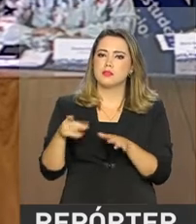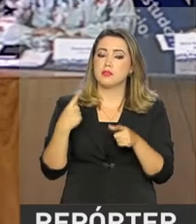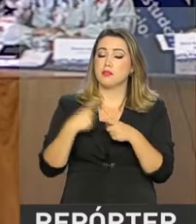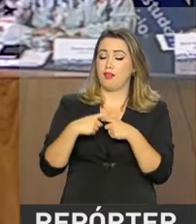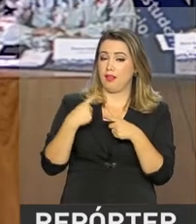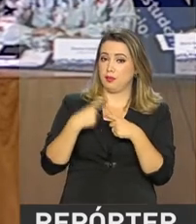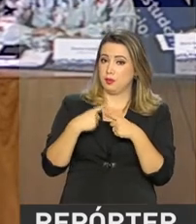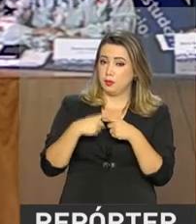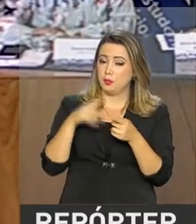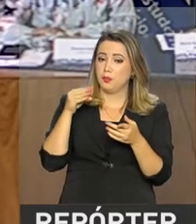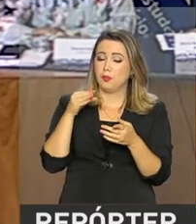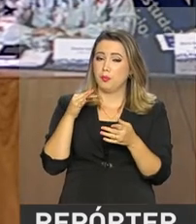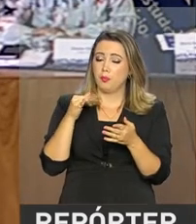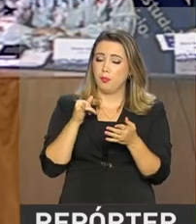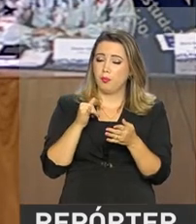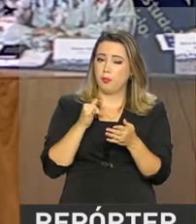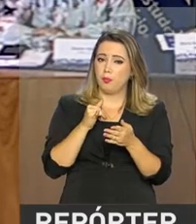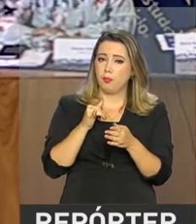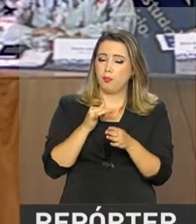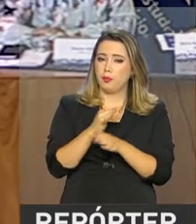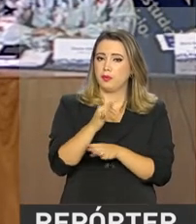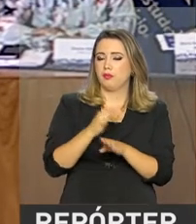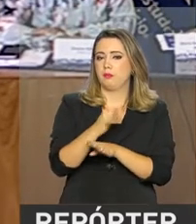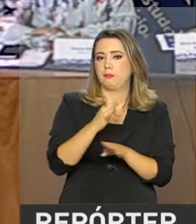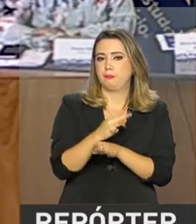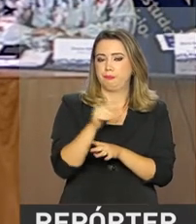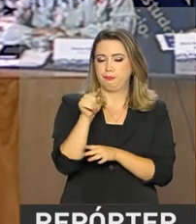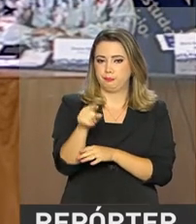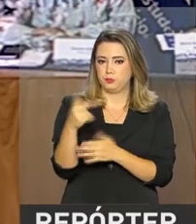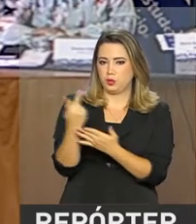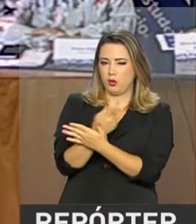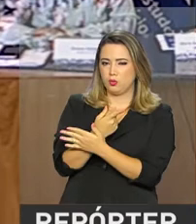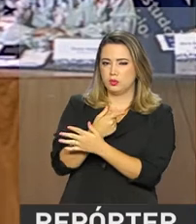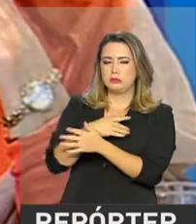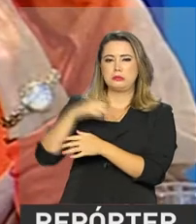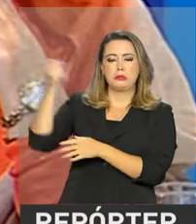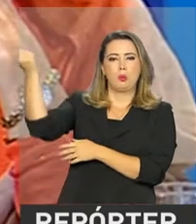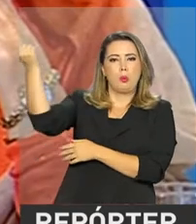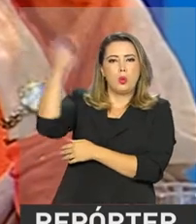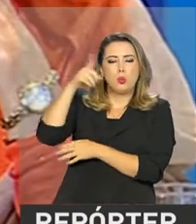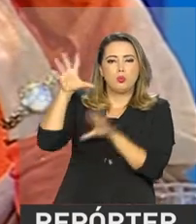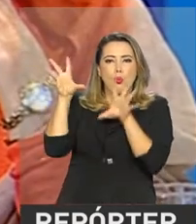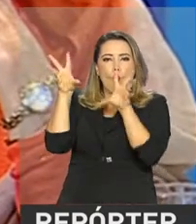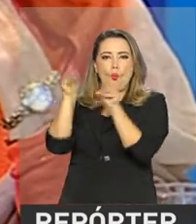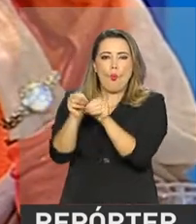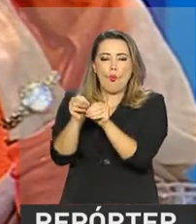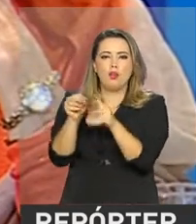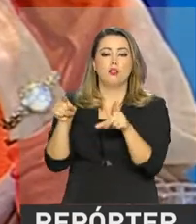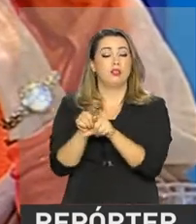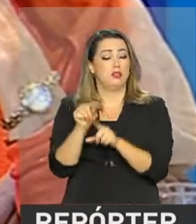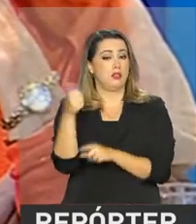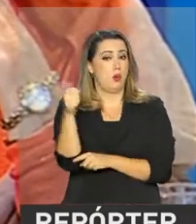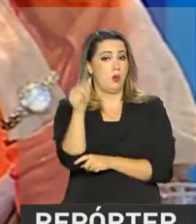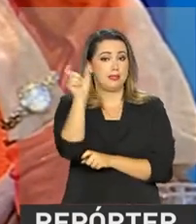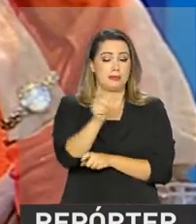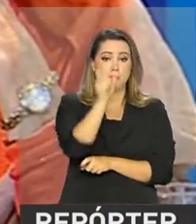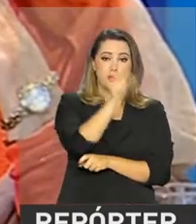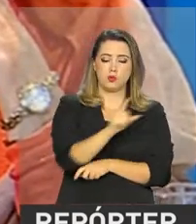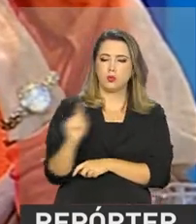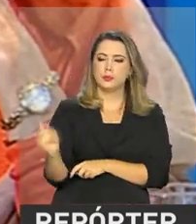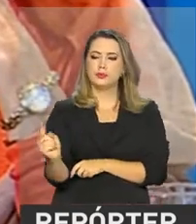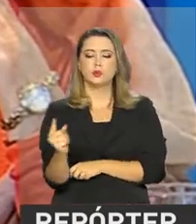de... onde aconteceram essas quedas de energia. E esses 11 participantes são